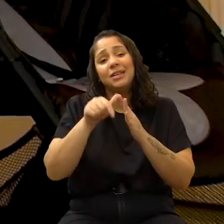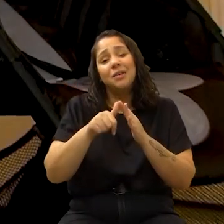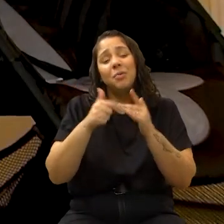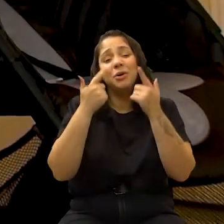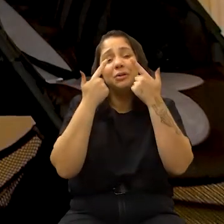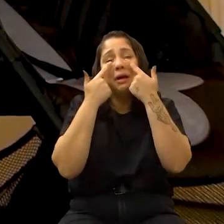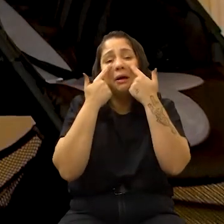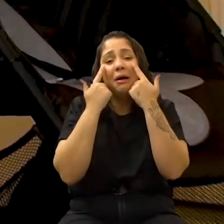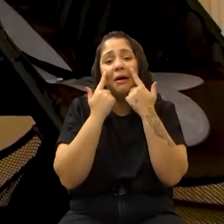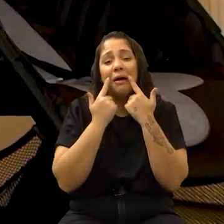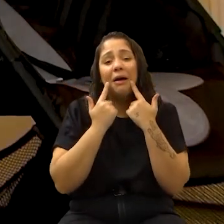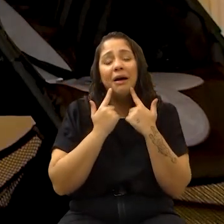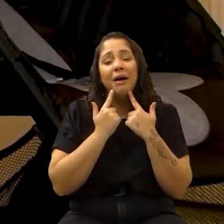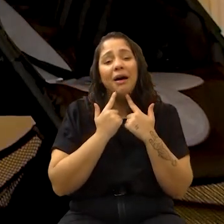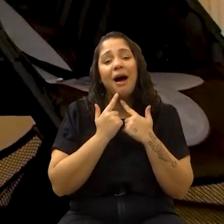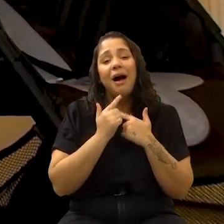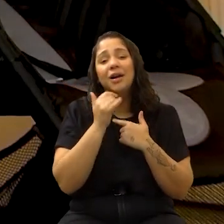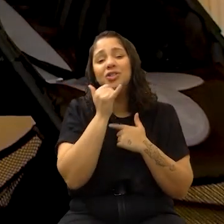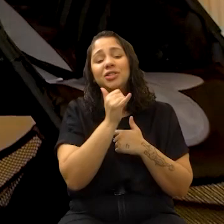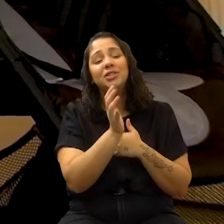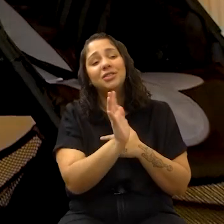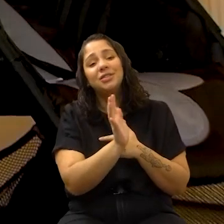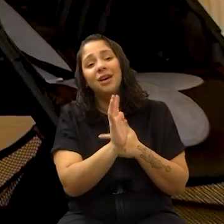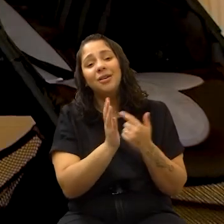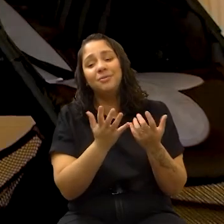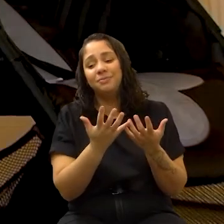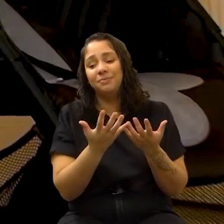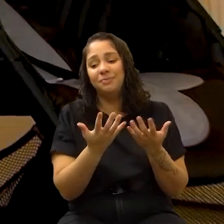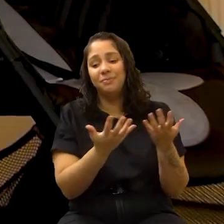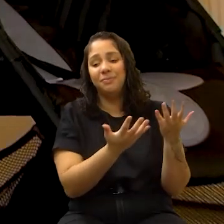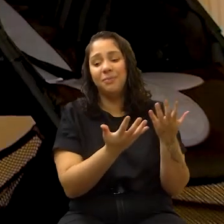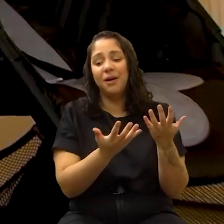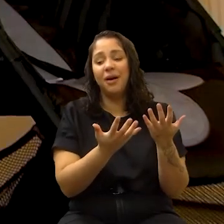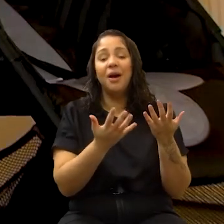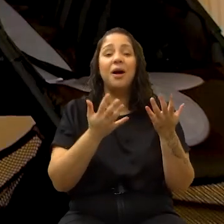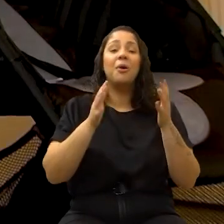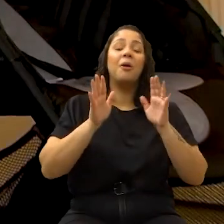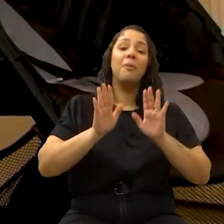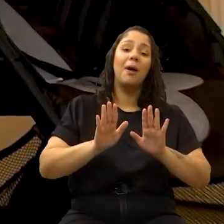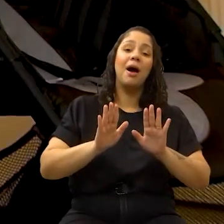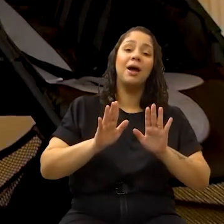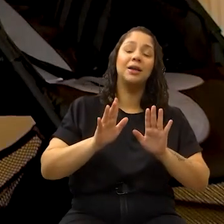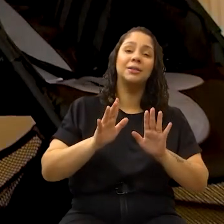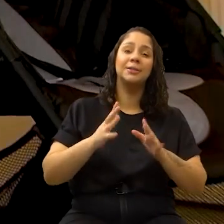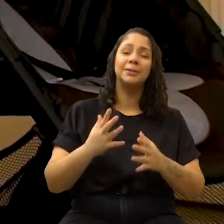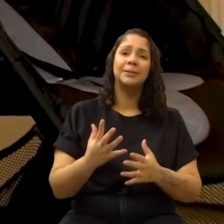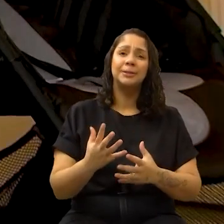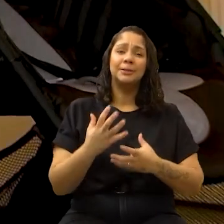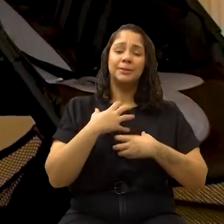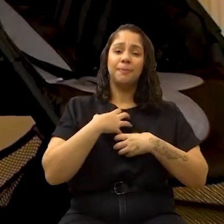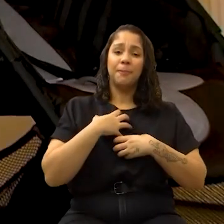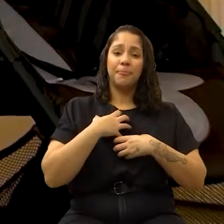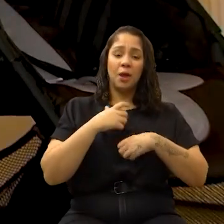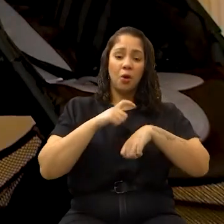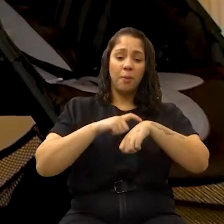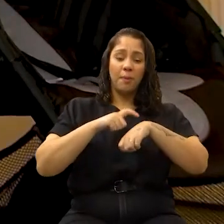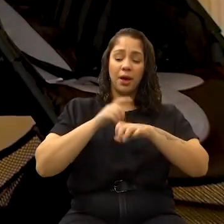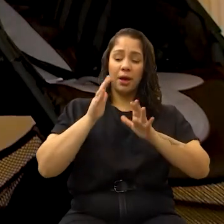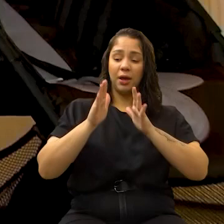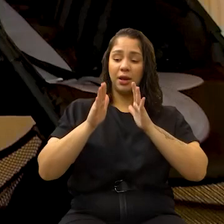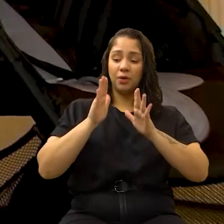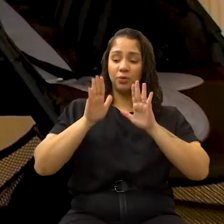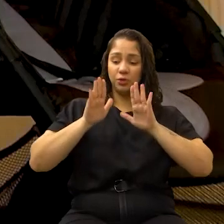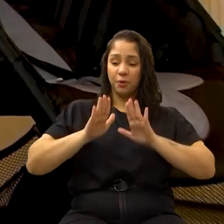e que depois as lágrimas corram pelo rosto quando a gente diz tchau. Mas é muito compensador o tempo